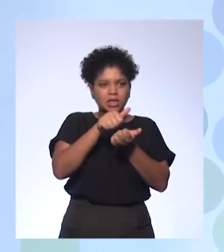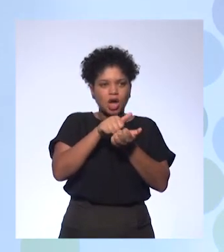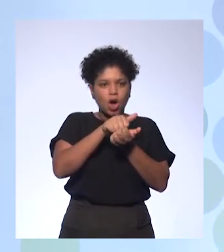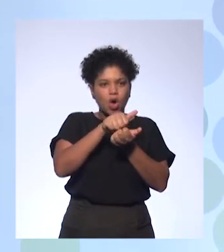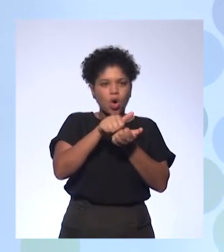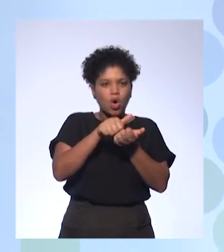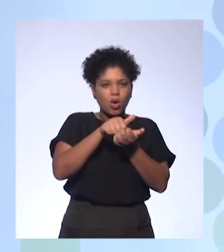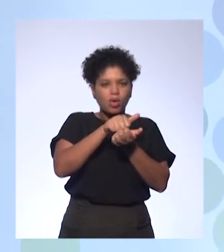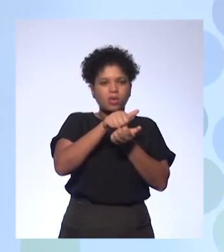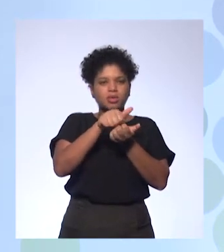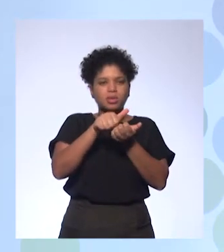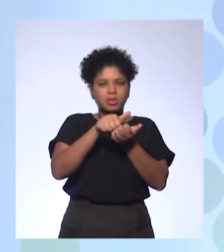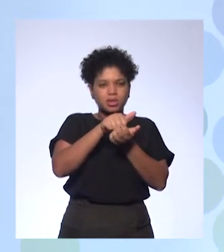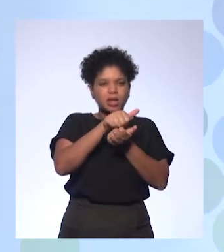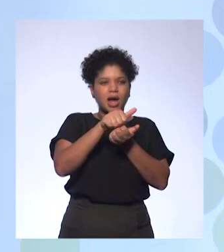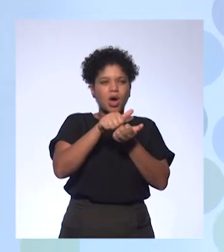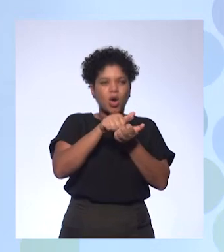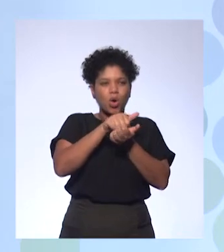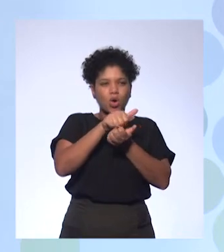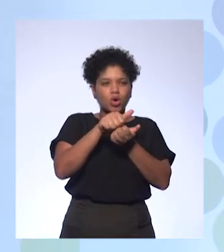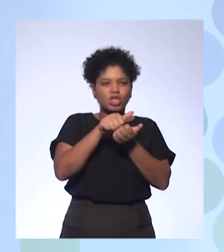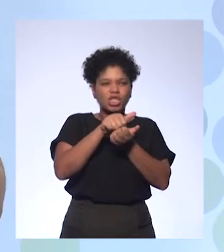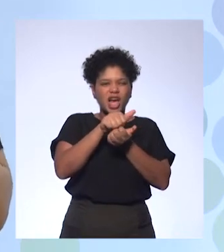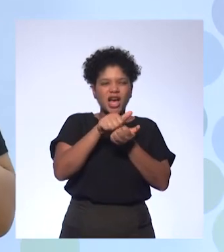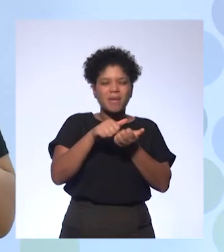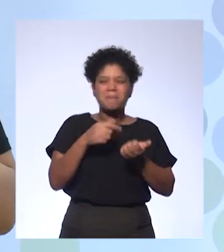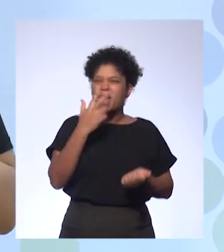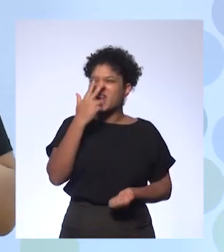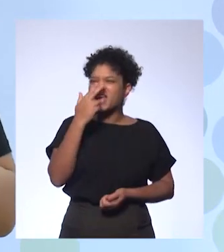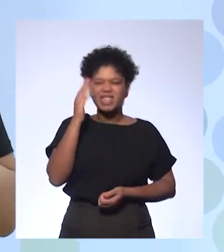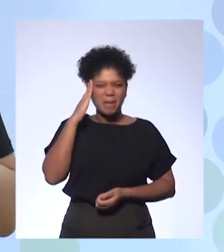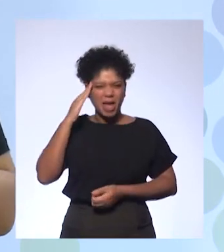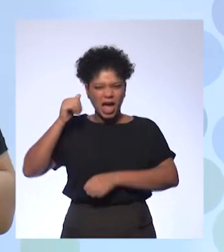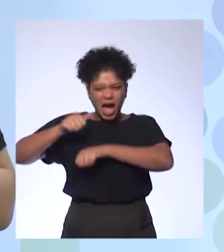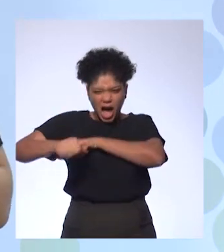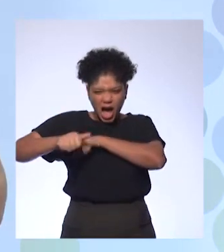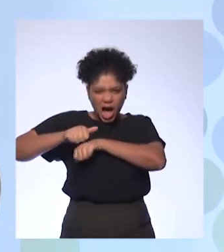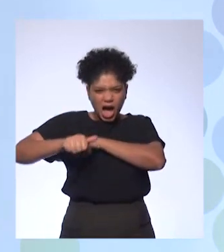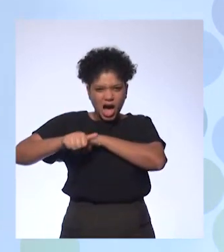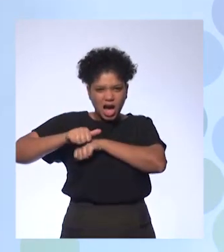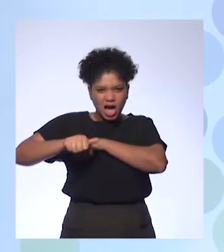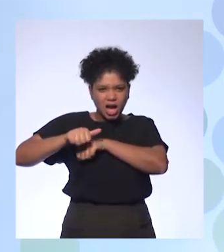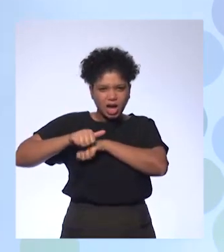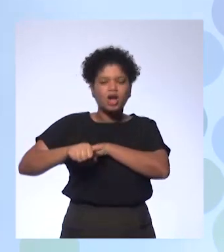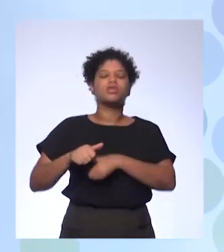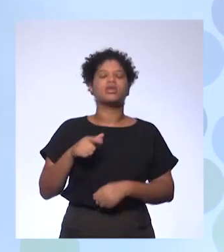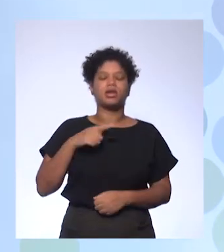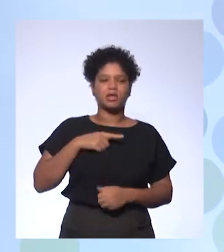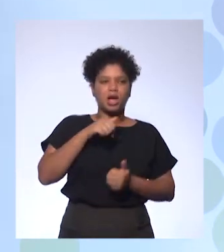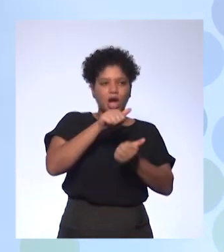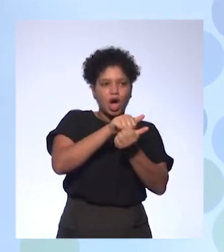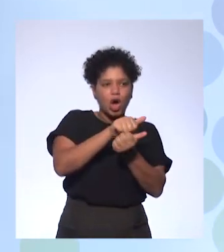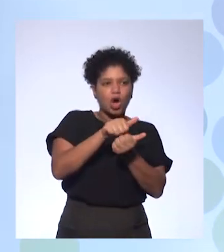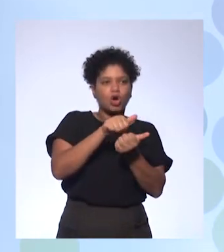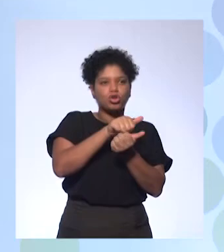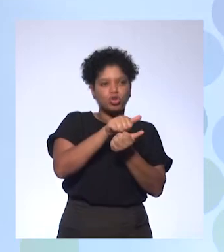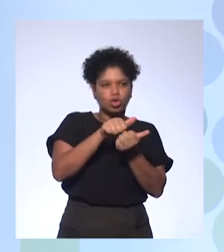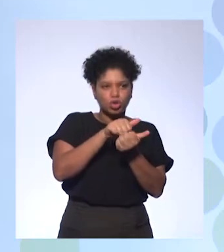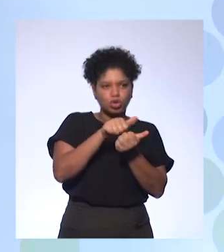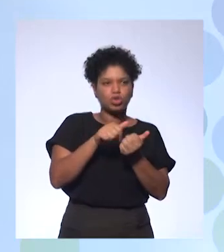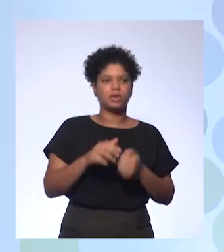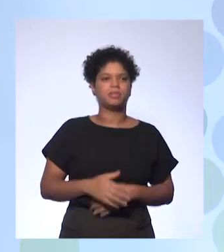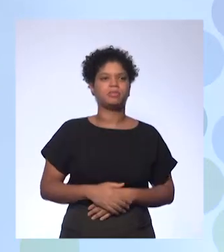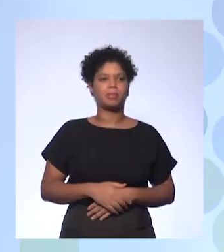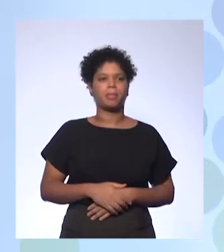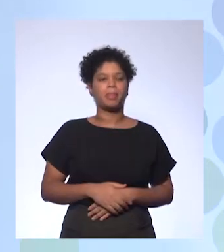vai raspando. Então, parece um raladorzinho, né? Então, a rádula. Mas não é presente aí nos bivalves,